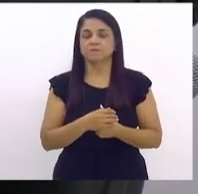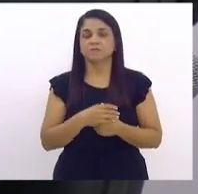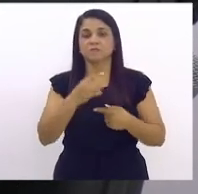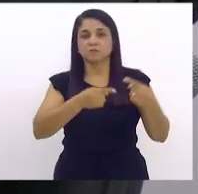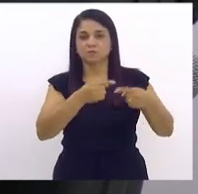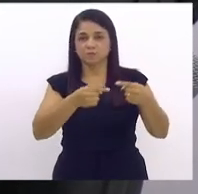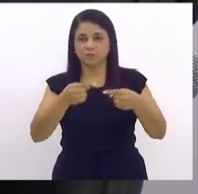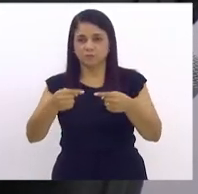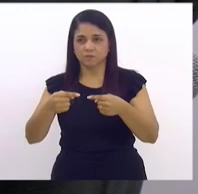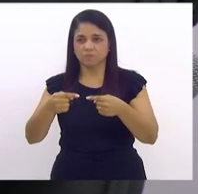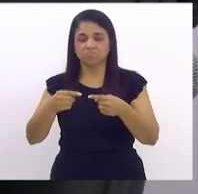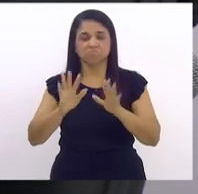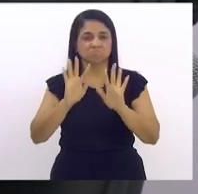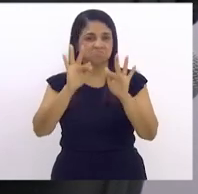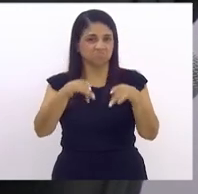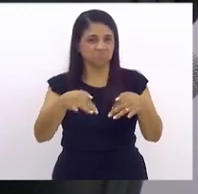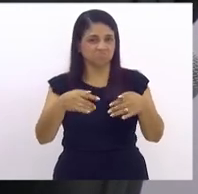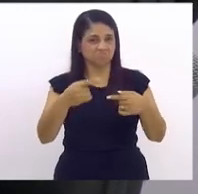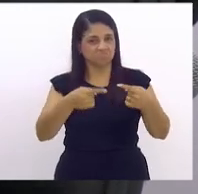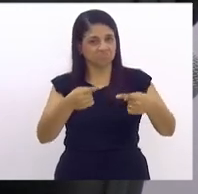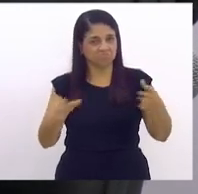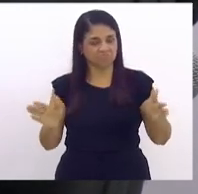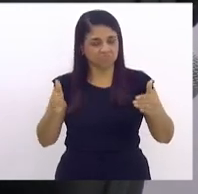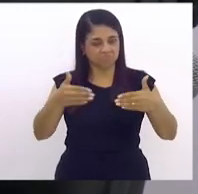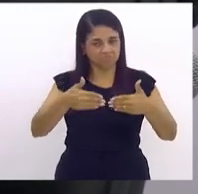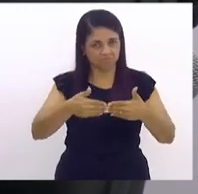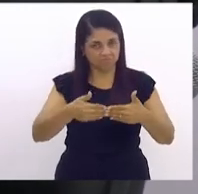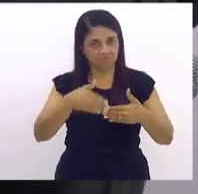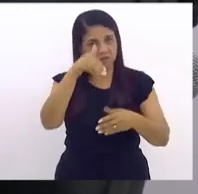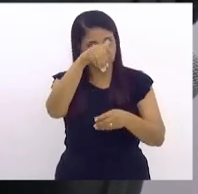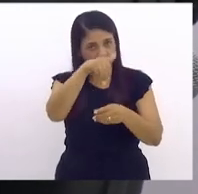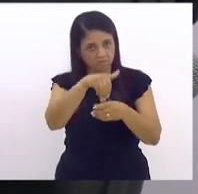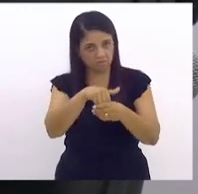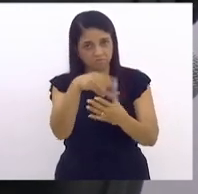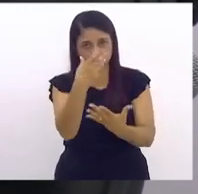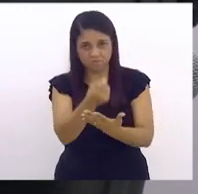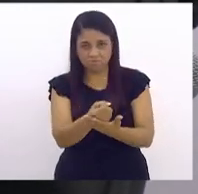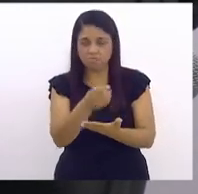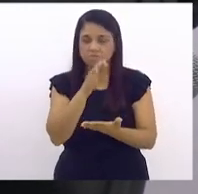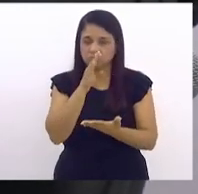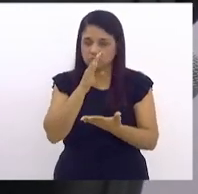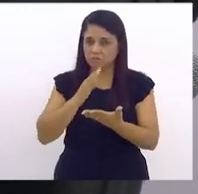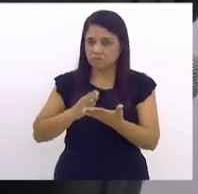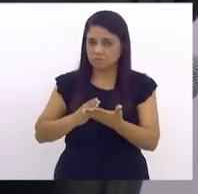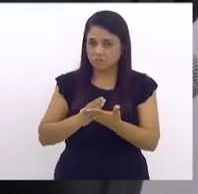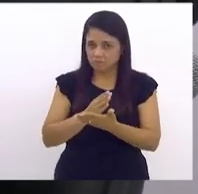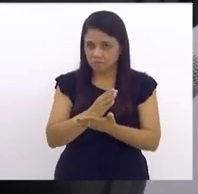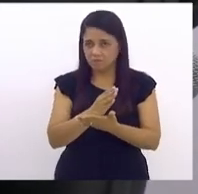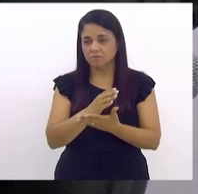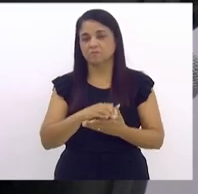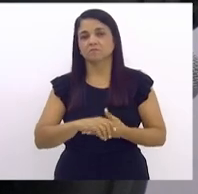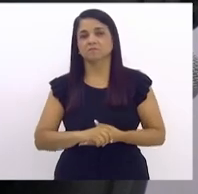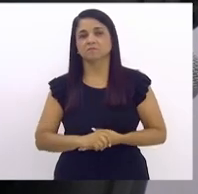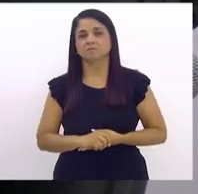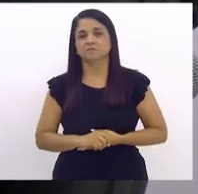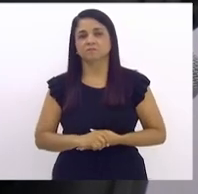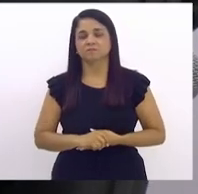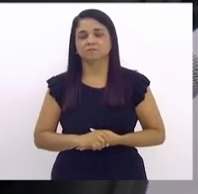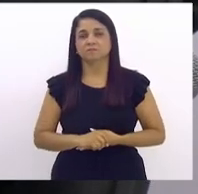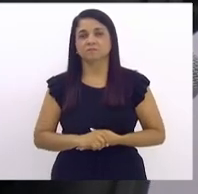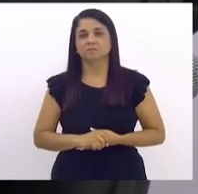discussão, não havendo quem queira discutir, encerrada a discussão, em votação, senhores que aprovam, permaneçam como estão, aprovado.